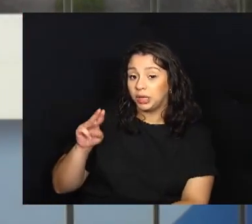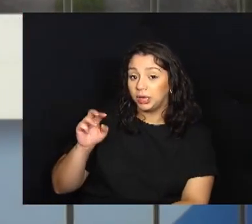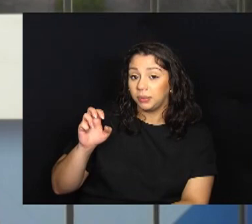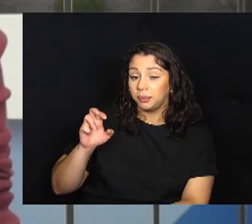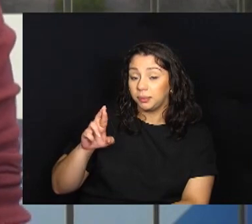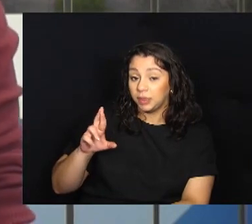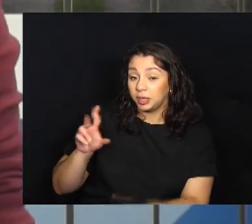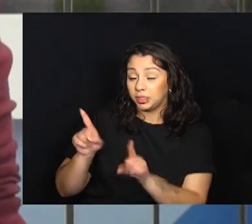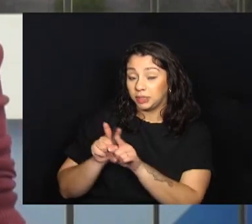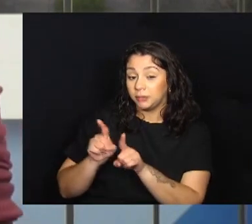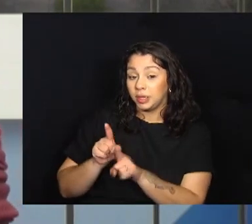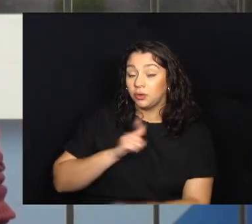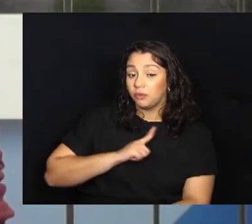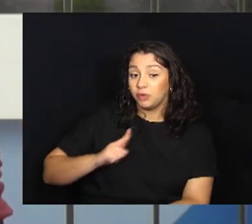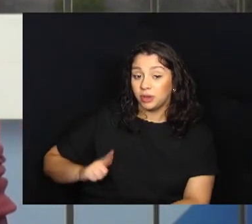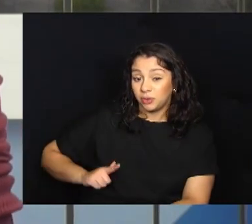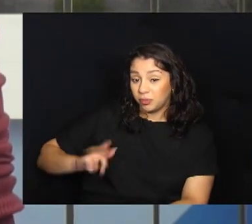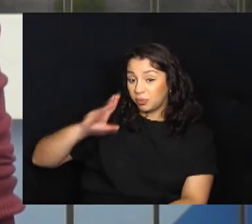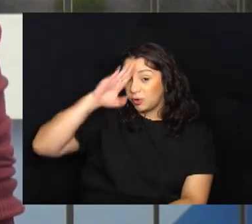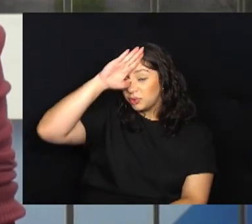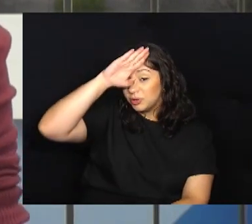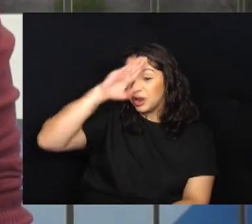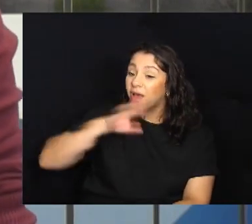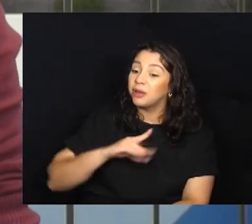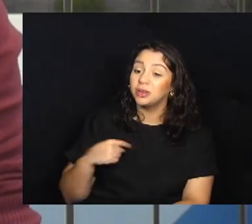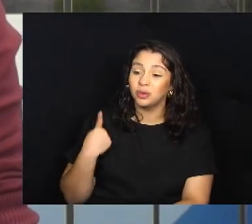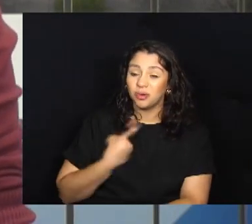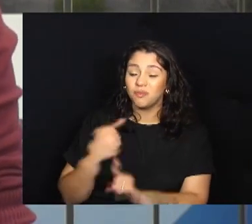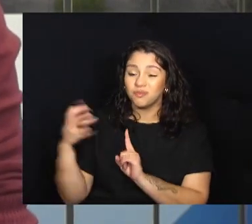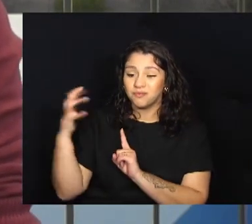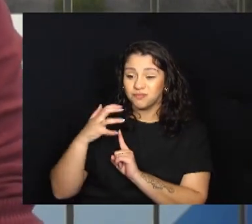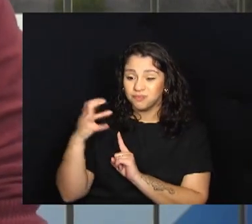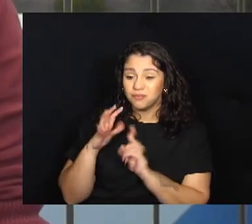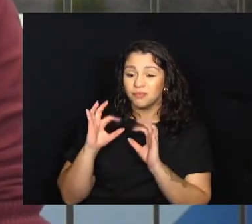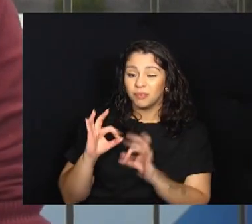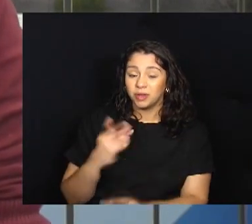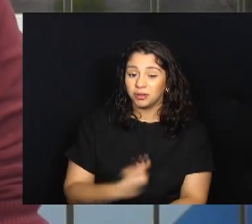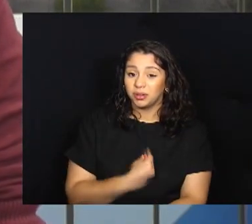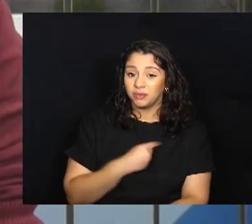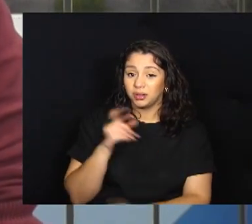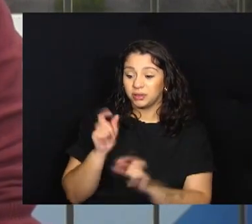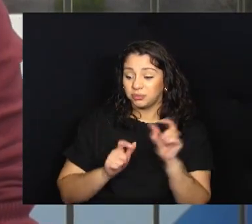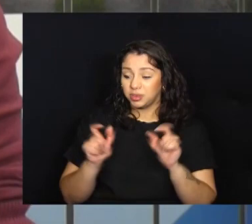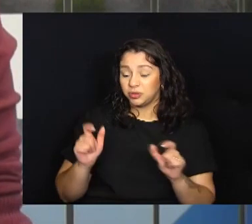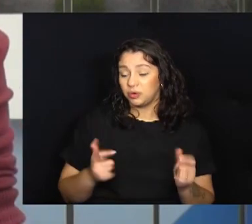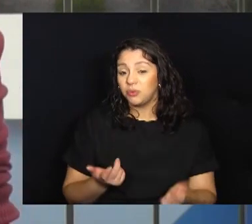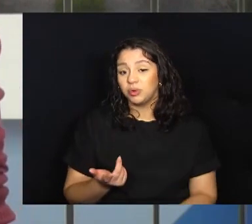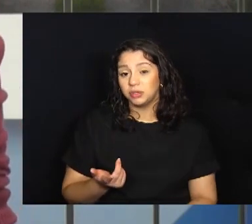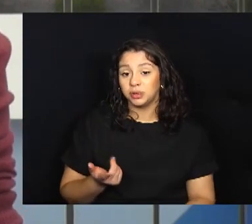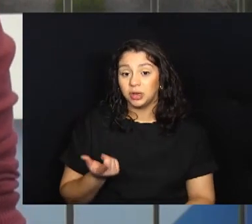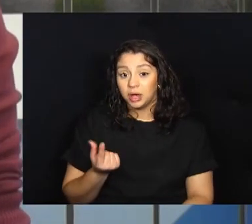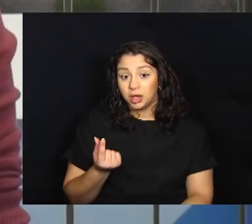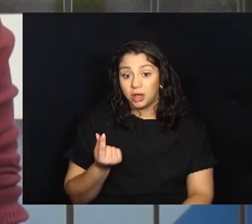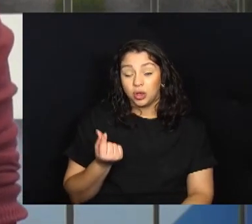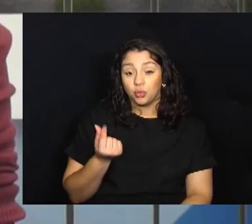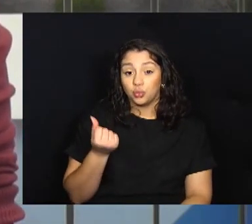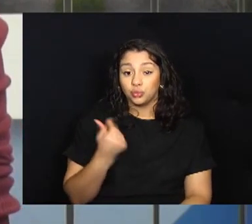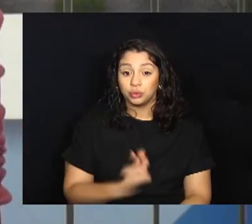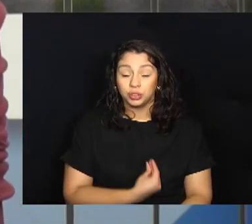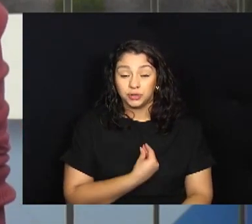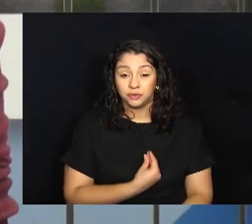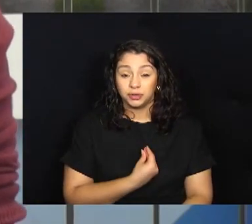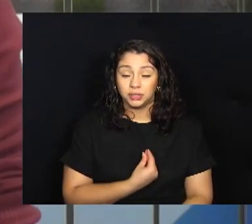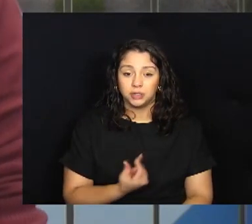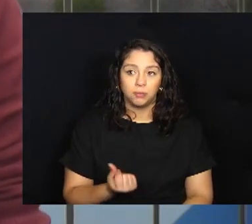de direitos, e que a gente está sentindo esse impacto na vida das pessoas, que assim, o custo de vida subindo